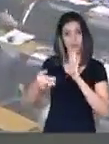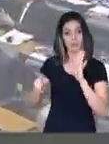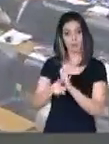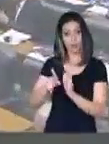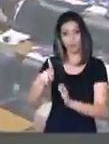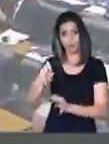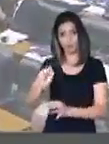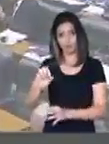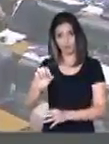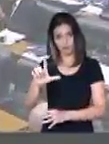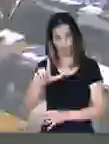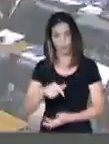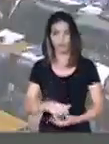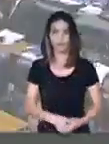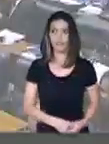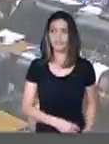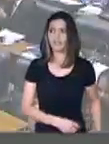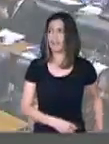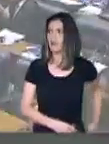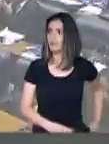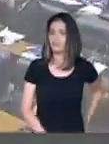PSOL.